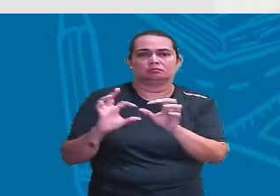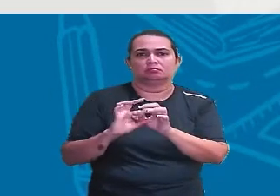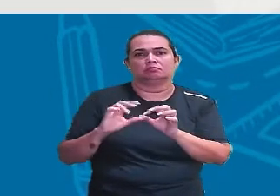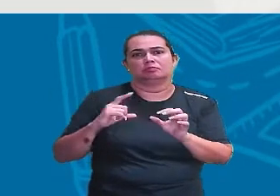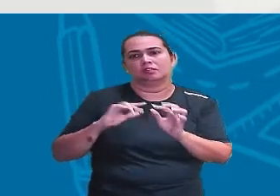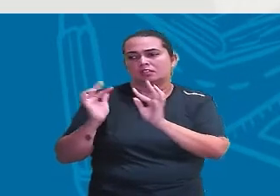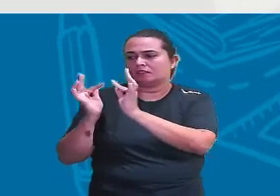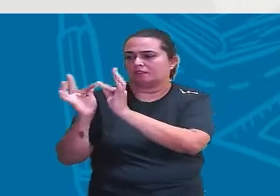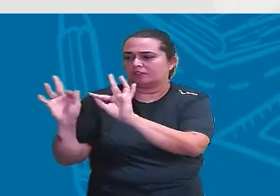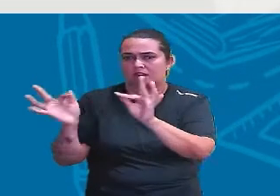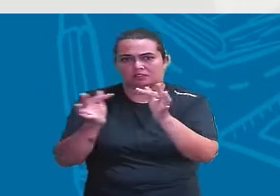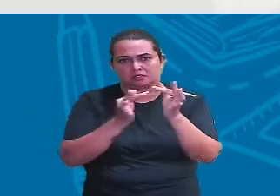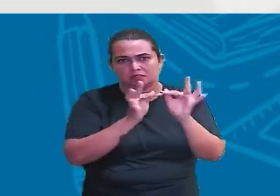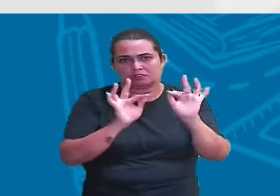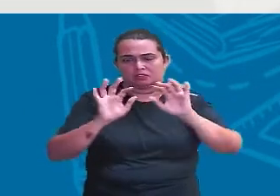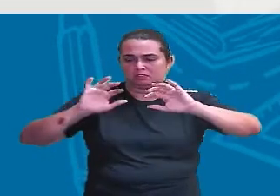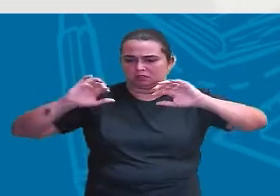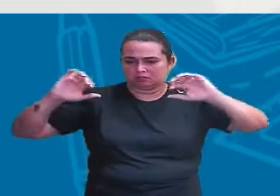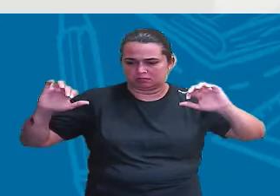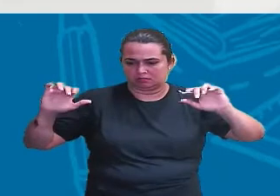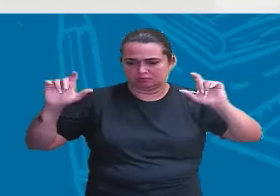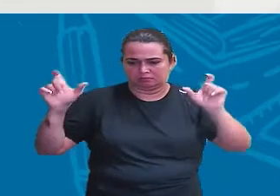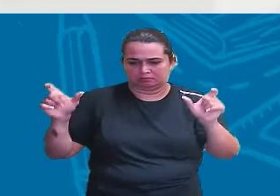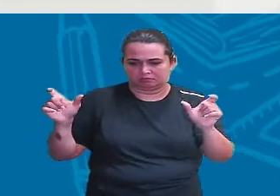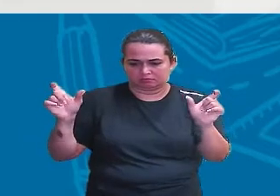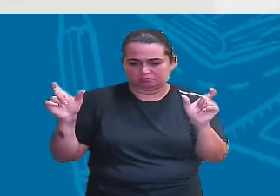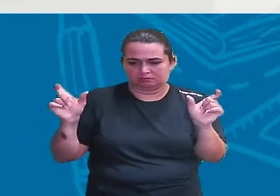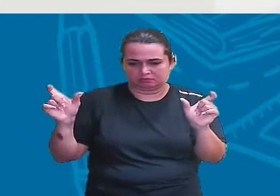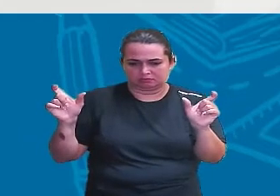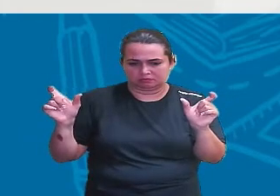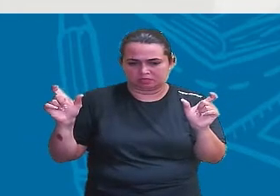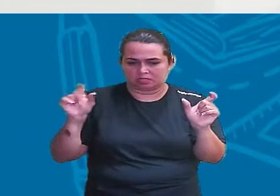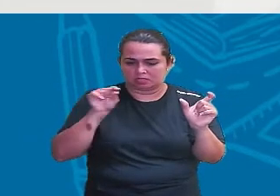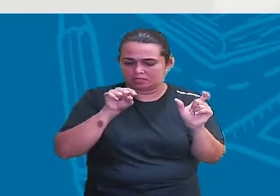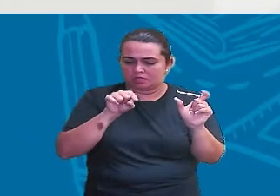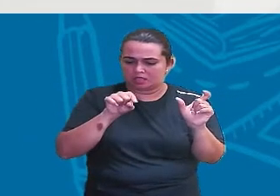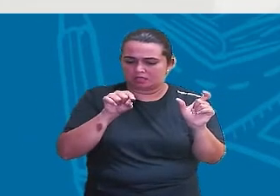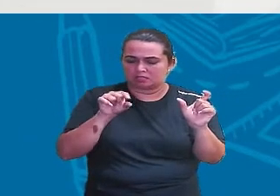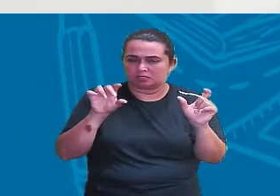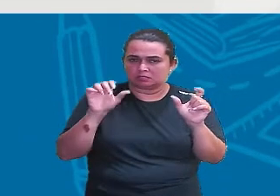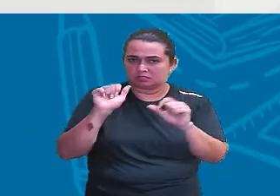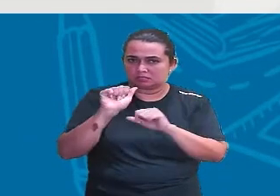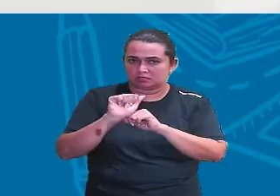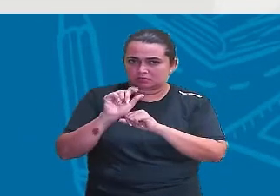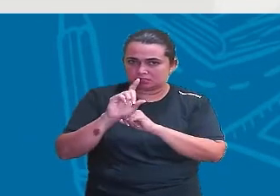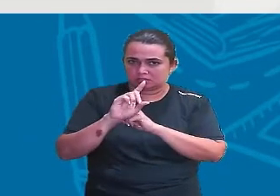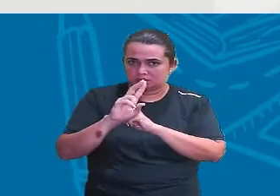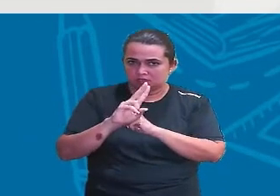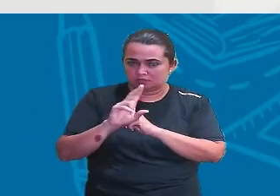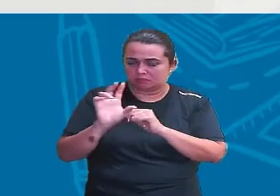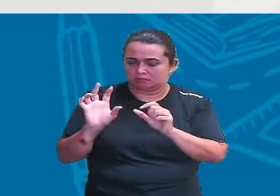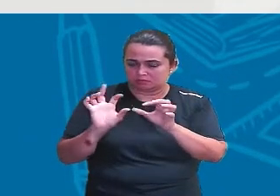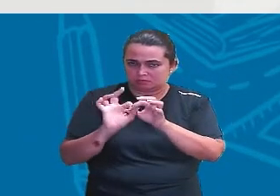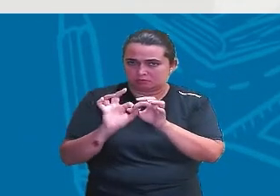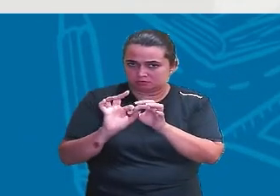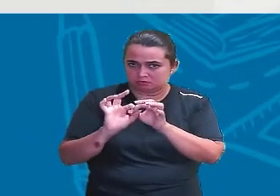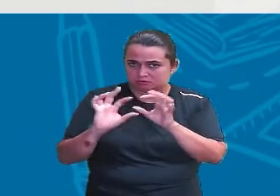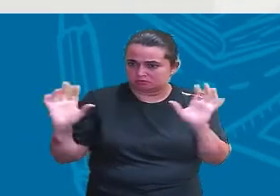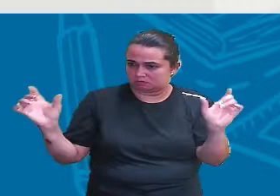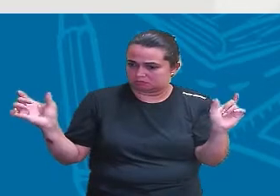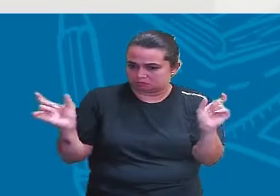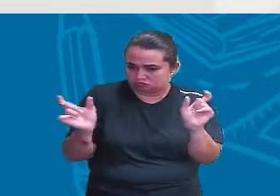frase e temos outra parte. E a gente coloca um advérbio conjuntivo exatamente para fazer